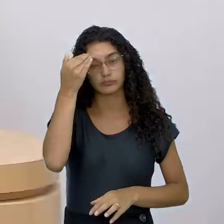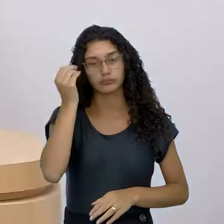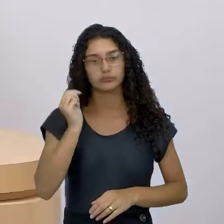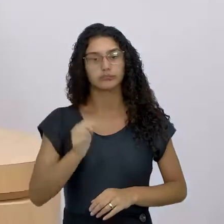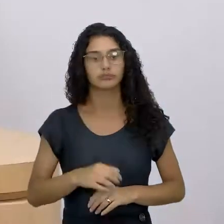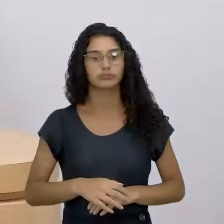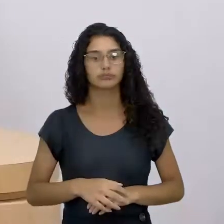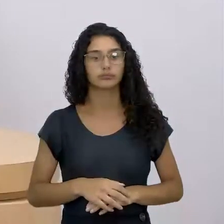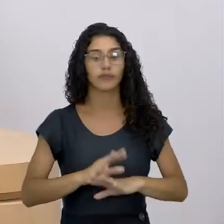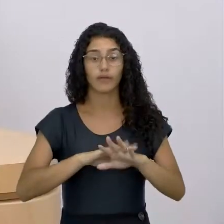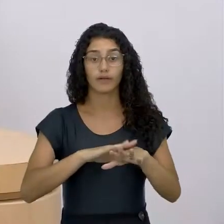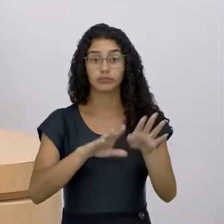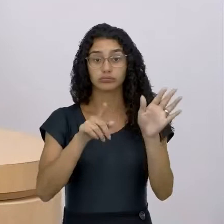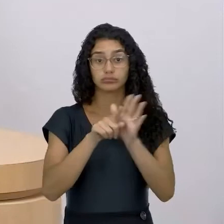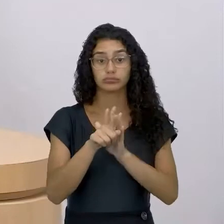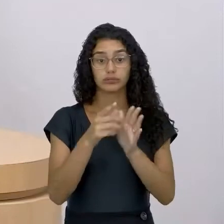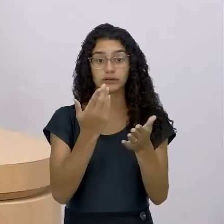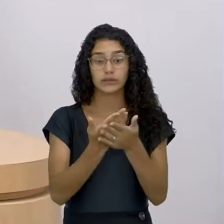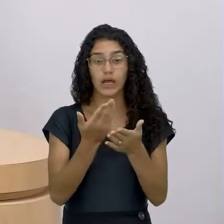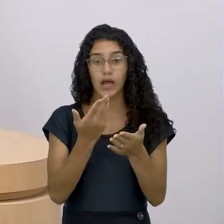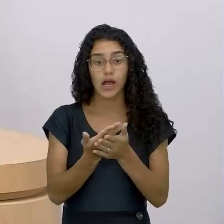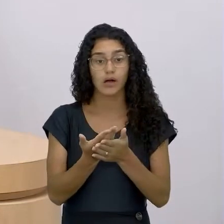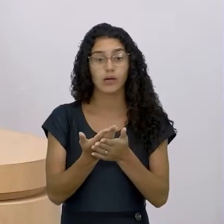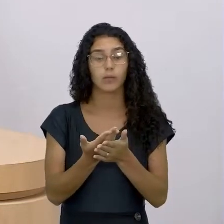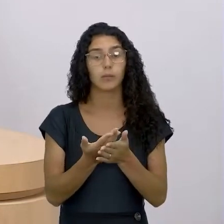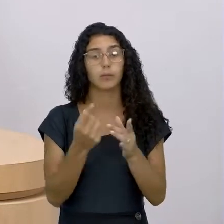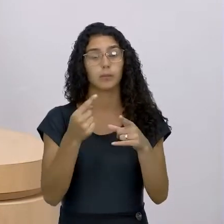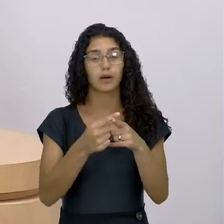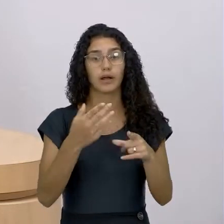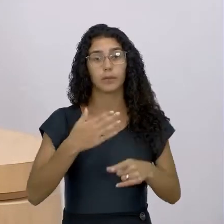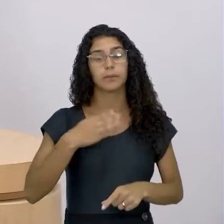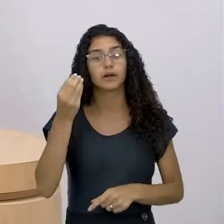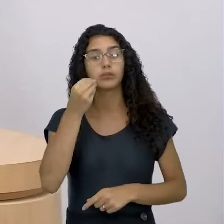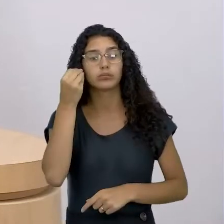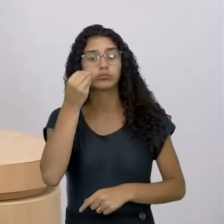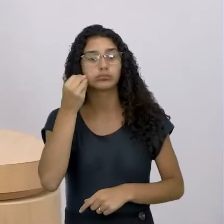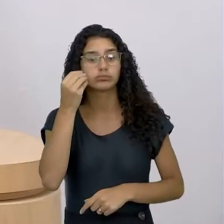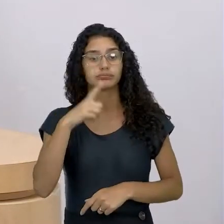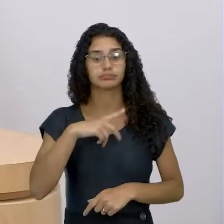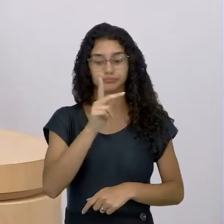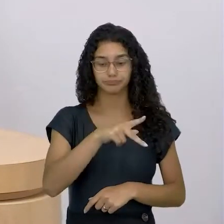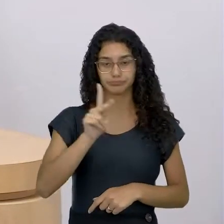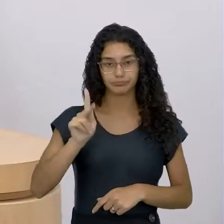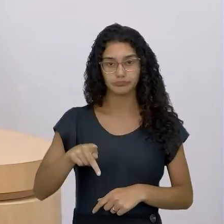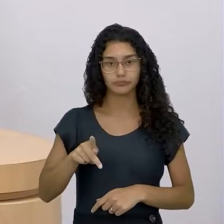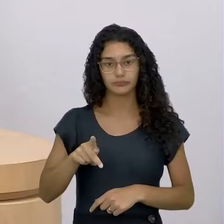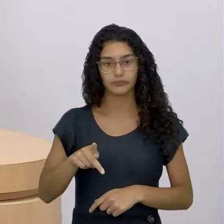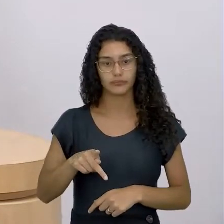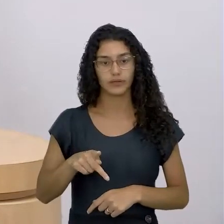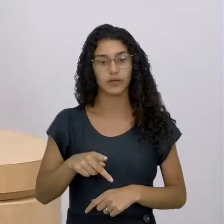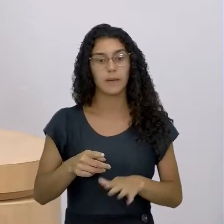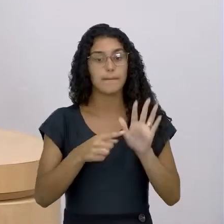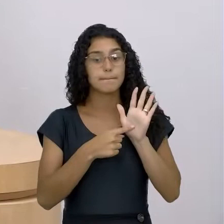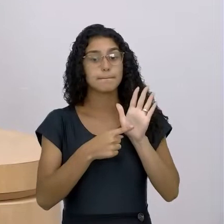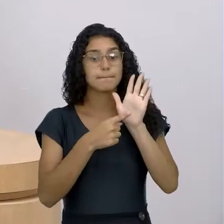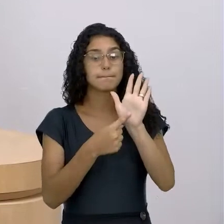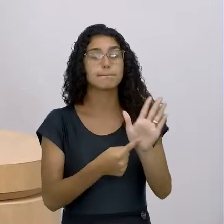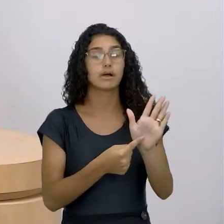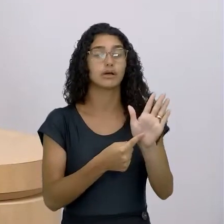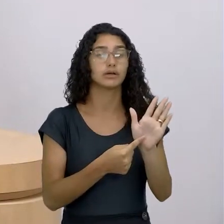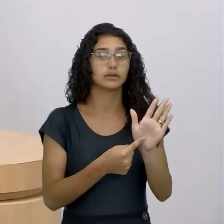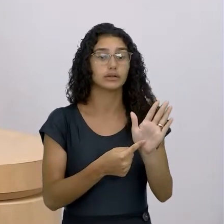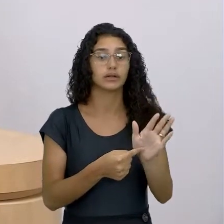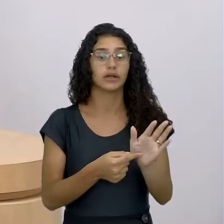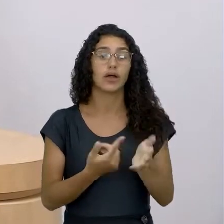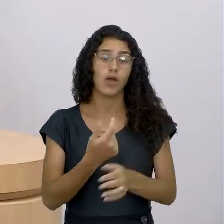Pessoal, eu faço questão de dar essa aula porque a minha experiência como professor demonstra que